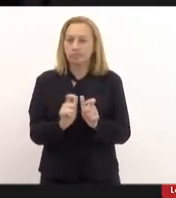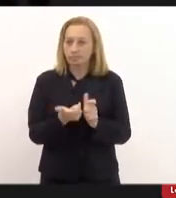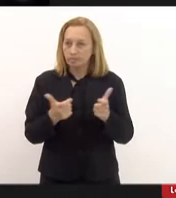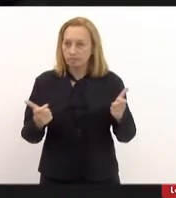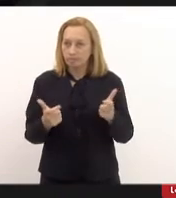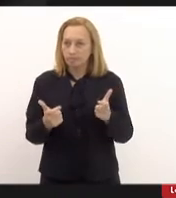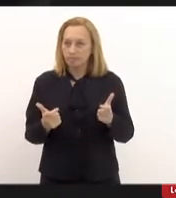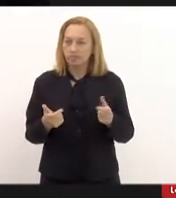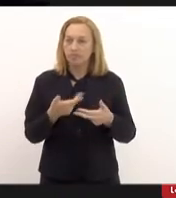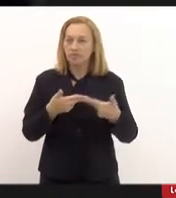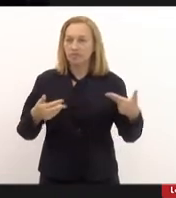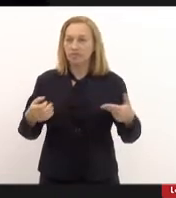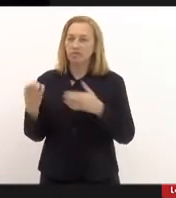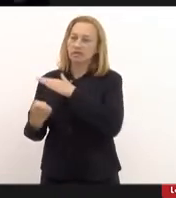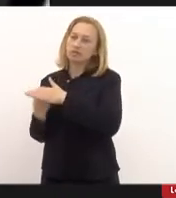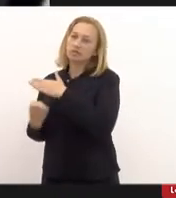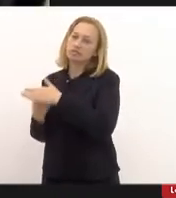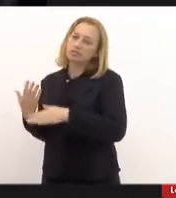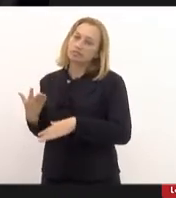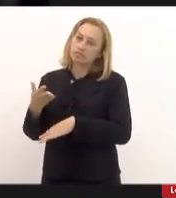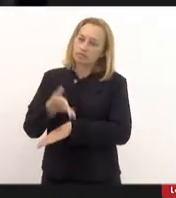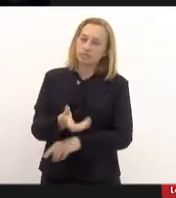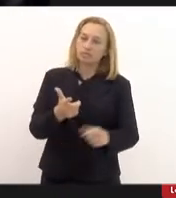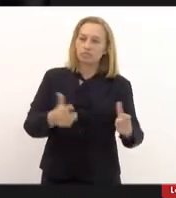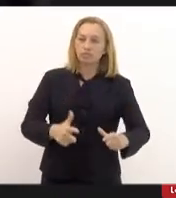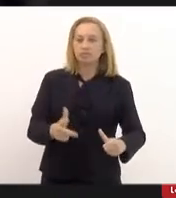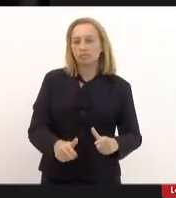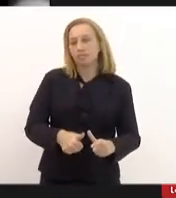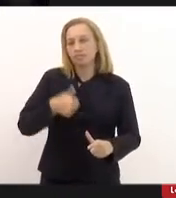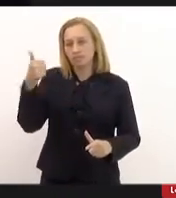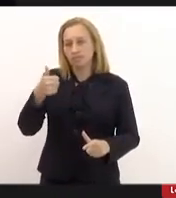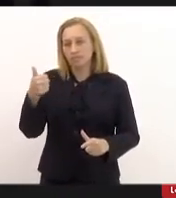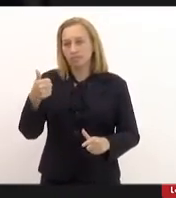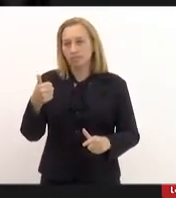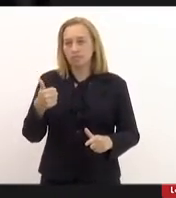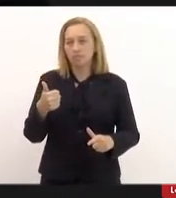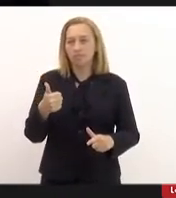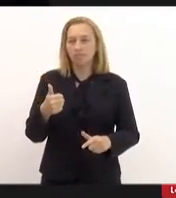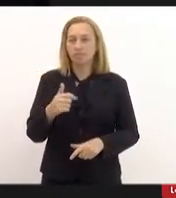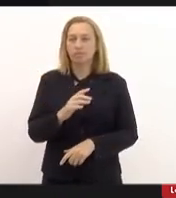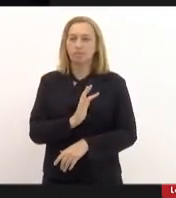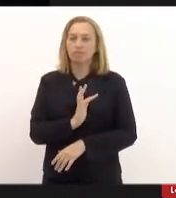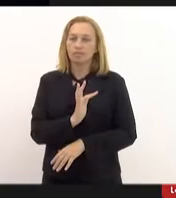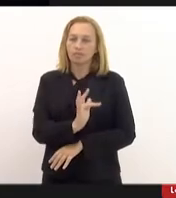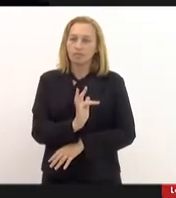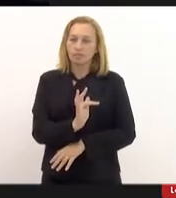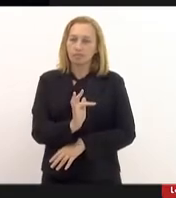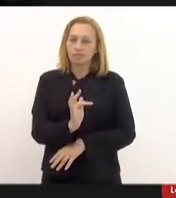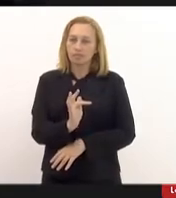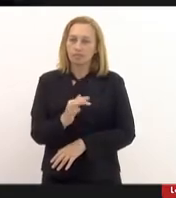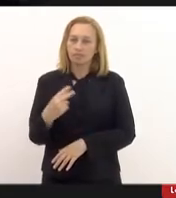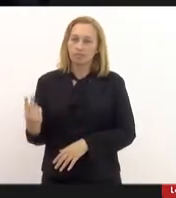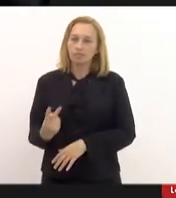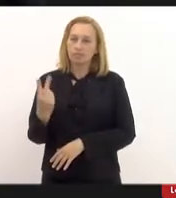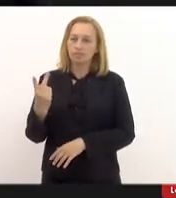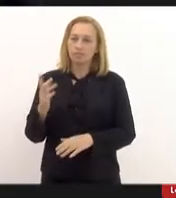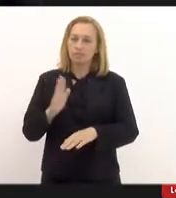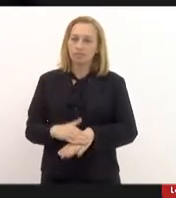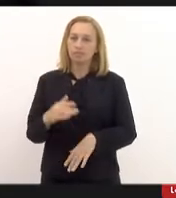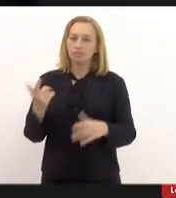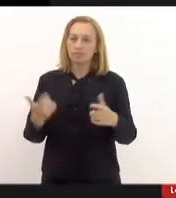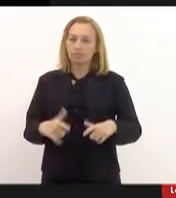porque grandes empresas querem se instalar ali para melhorar mais nossa Baixada Fluminense e enriquecer mais aquela região que tanto